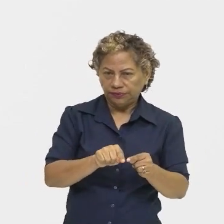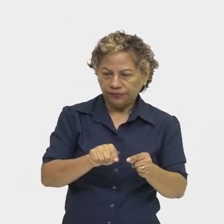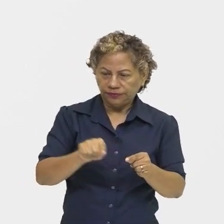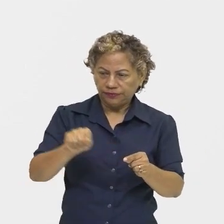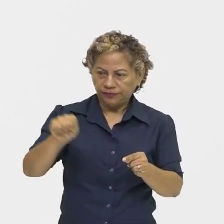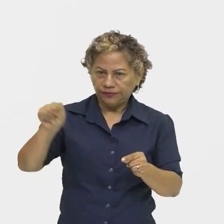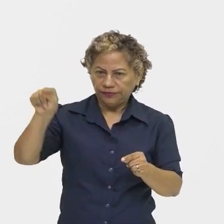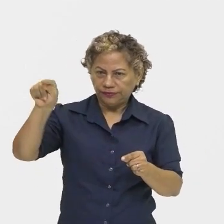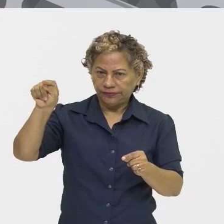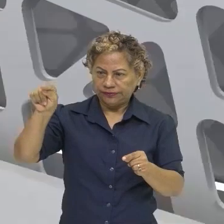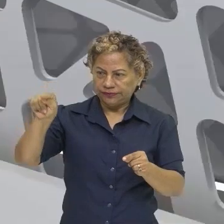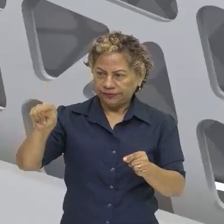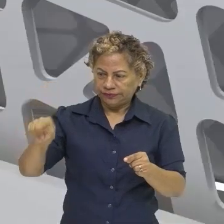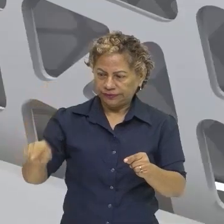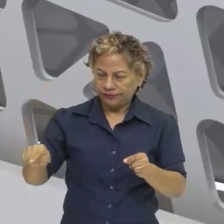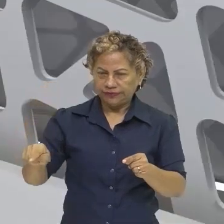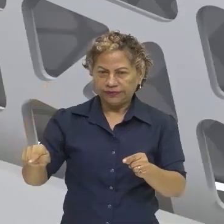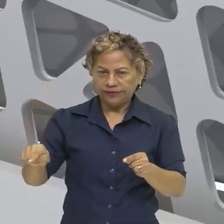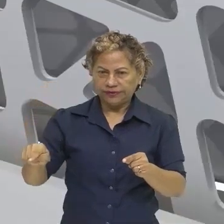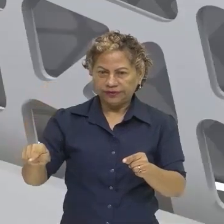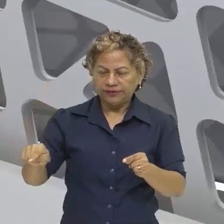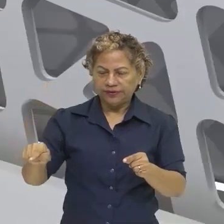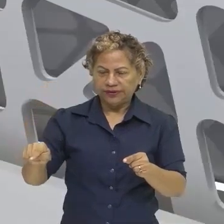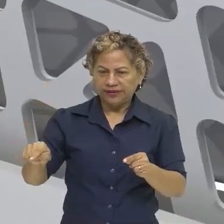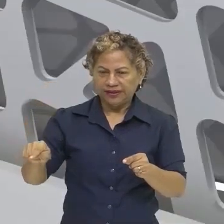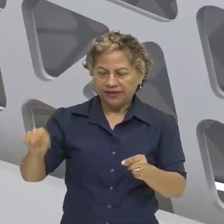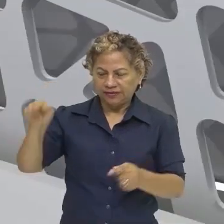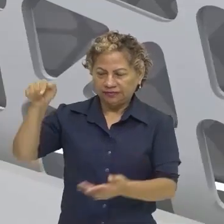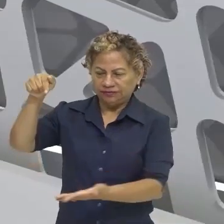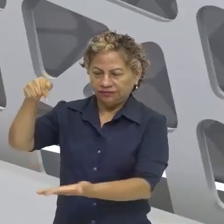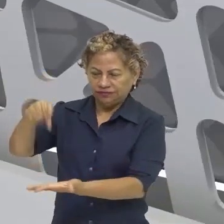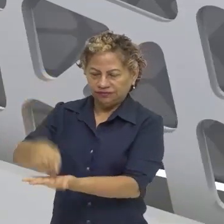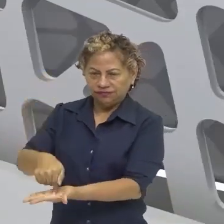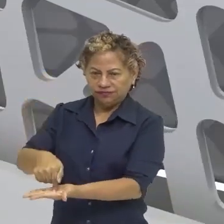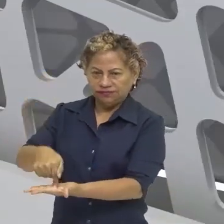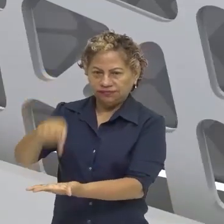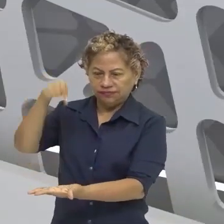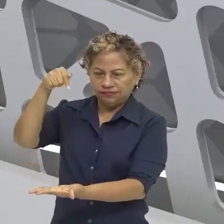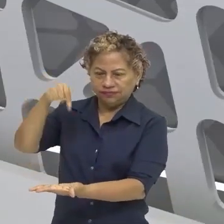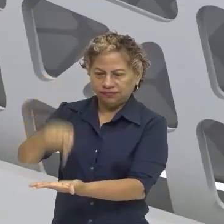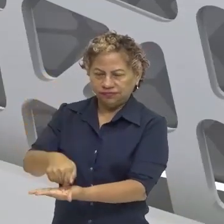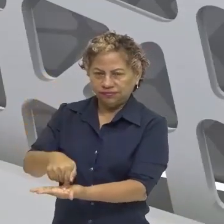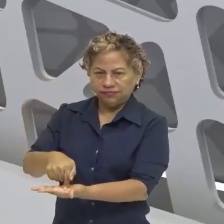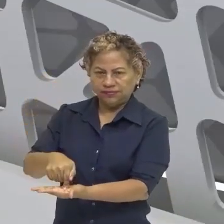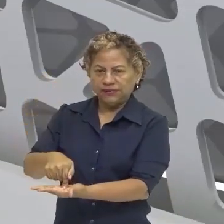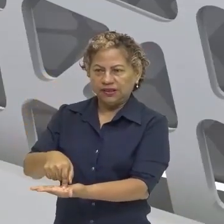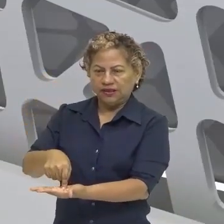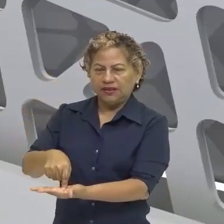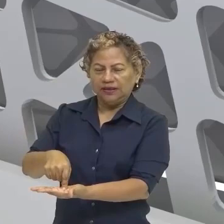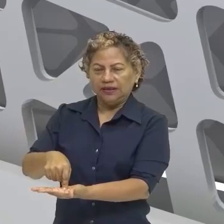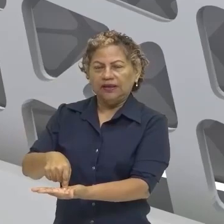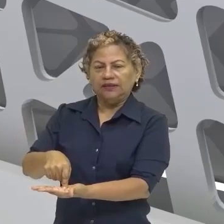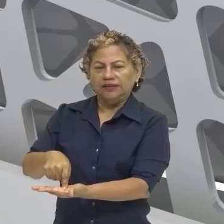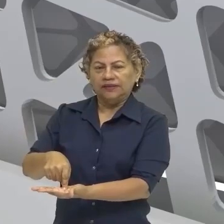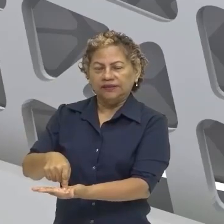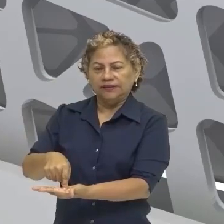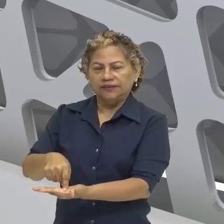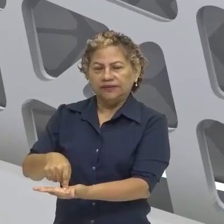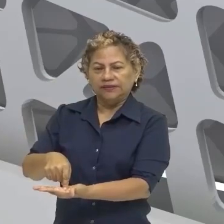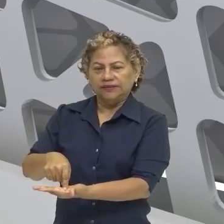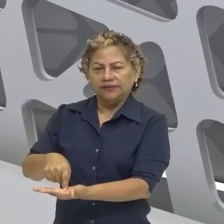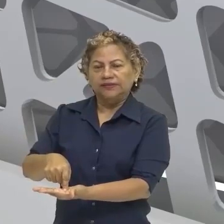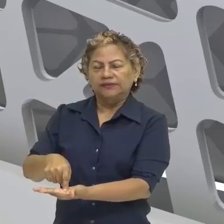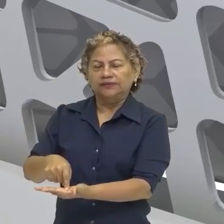neste caso aí ele tem um motor suspende por meio de, você tem essa transformação. Vamos lá na imagem, olha aí, cadê a